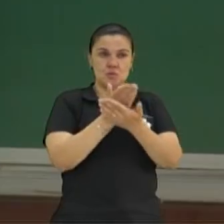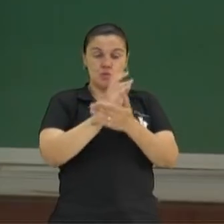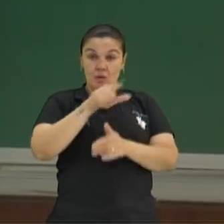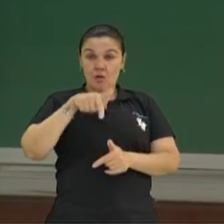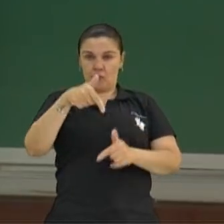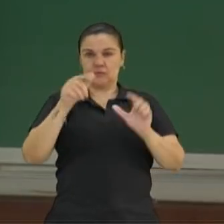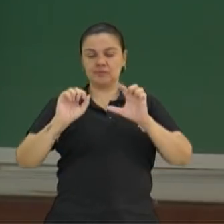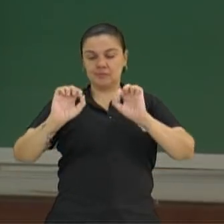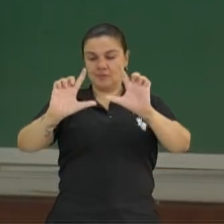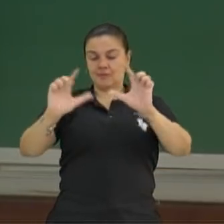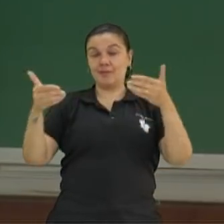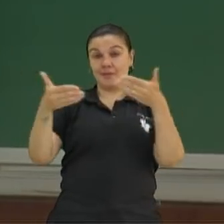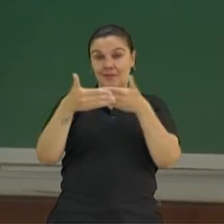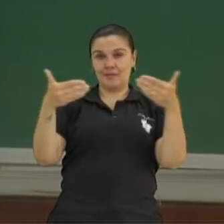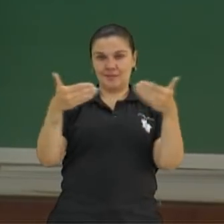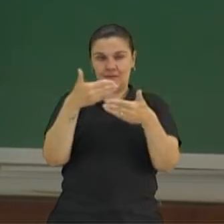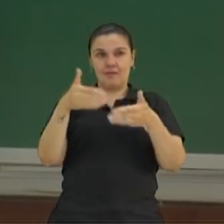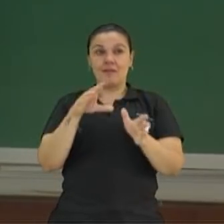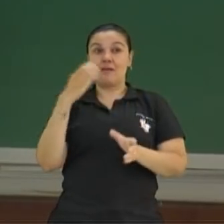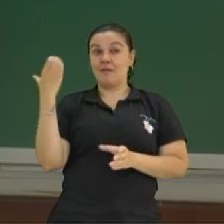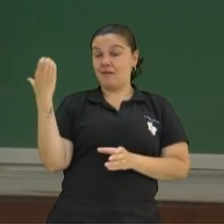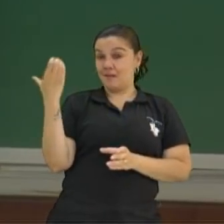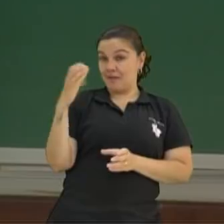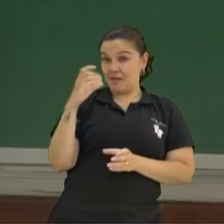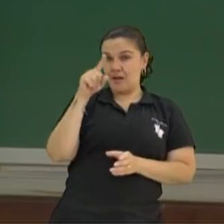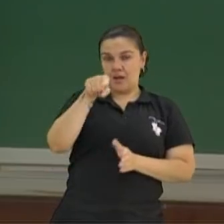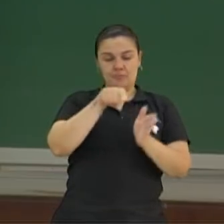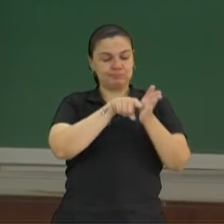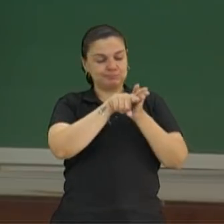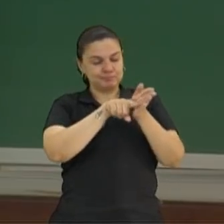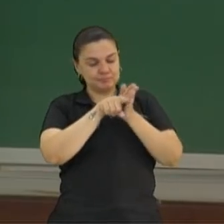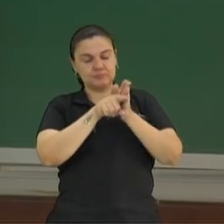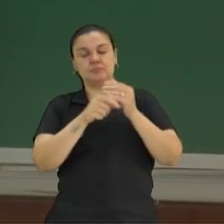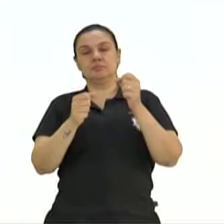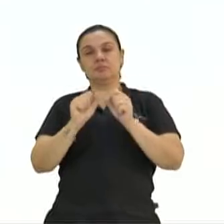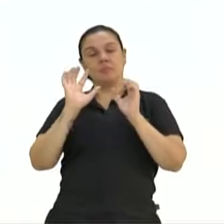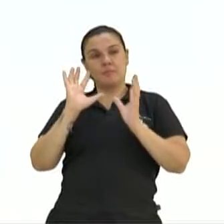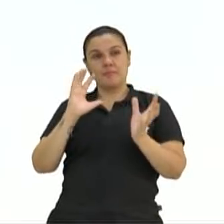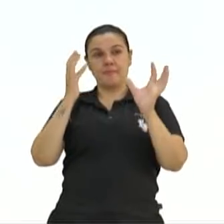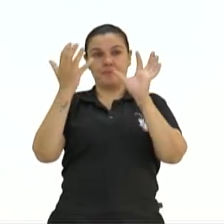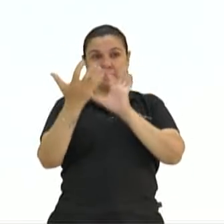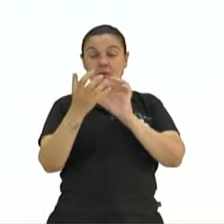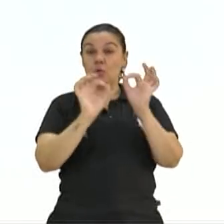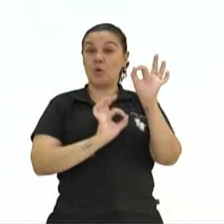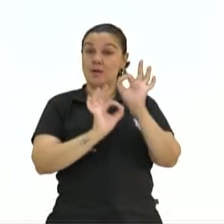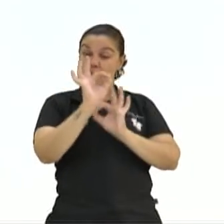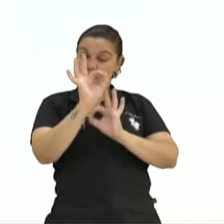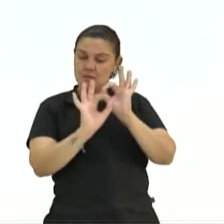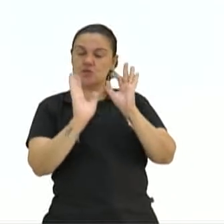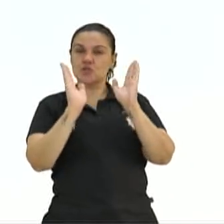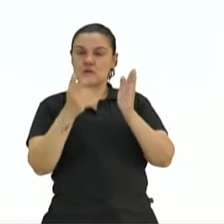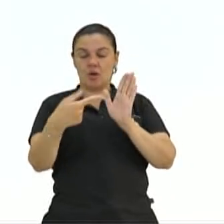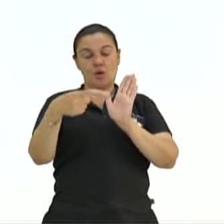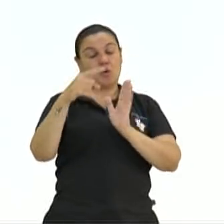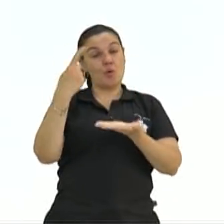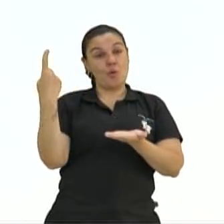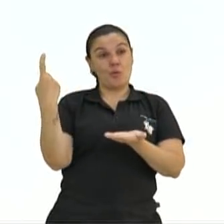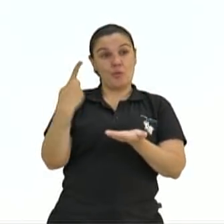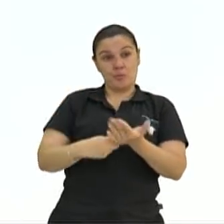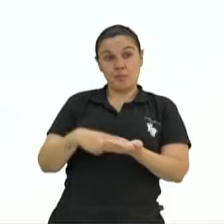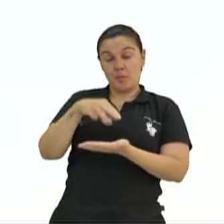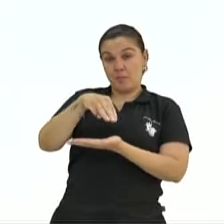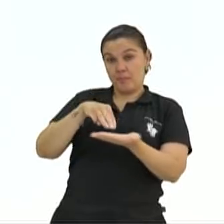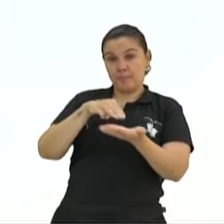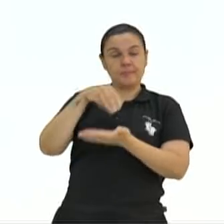próxima tela, que a ciência é um conhecimento que explica os fenômenos obedecendo a leis que foram verificadas por